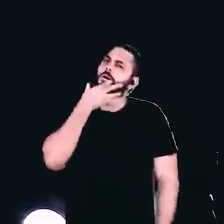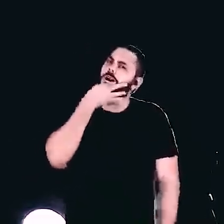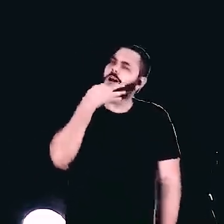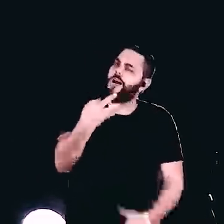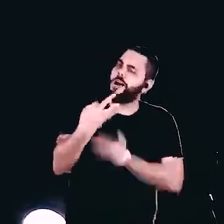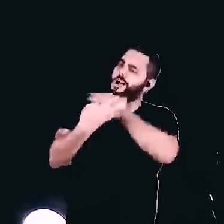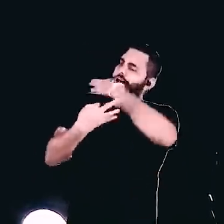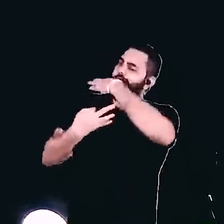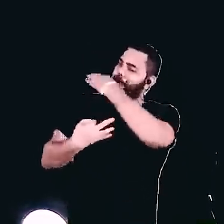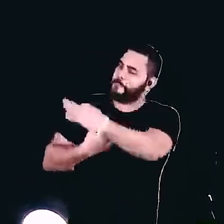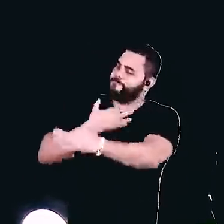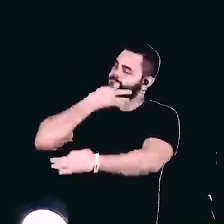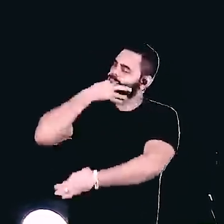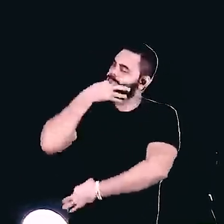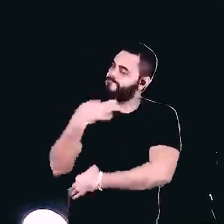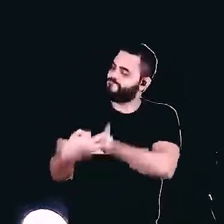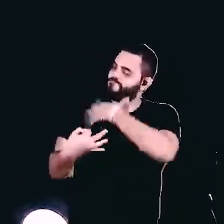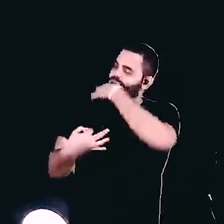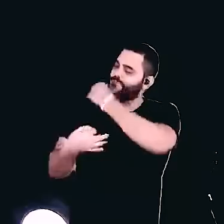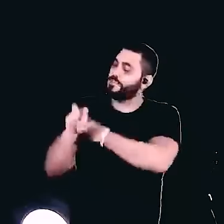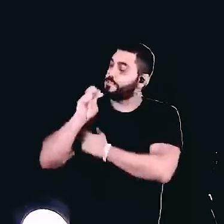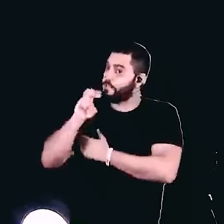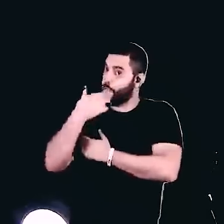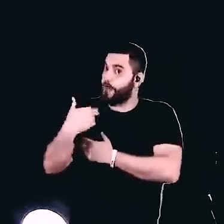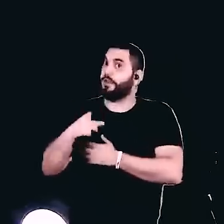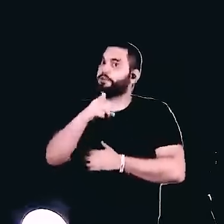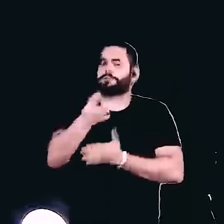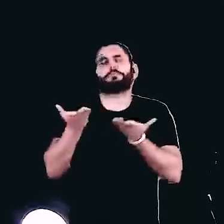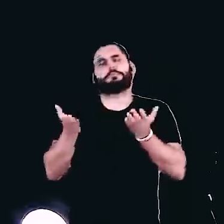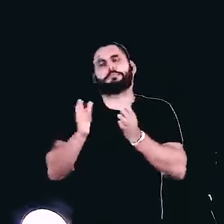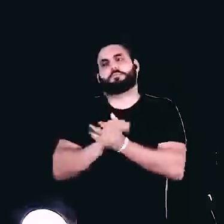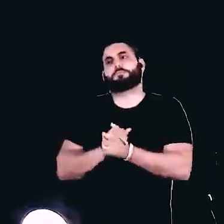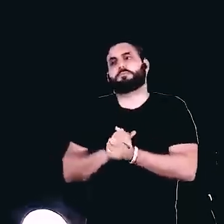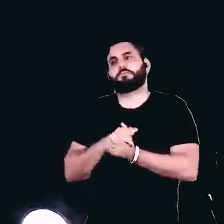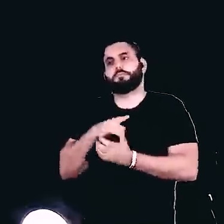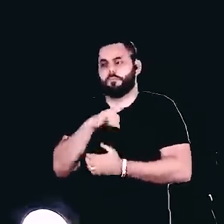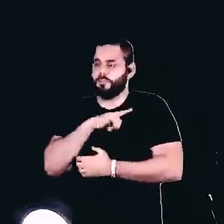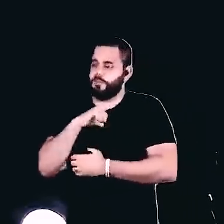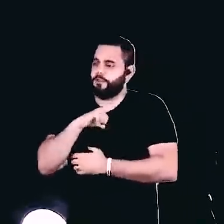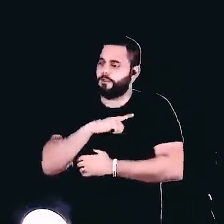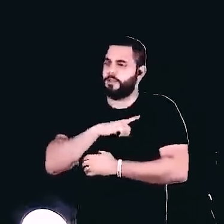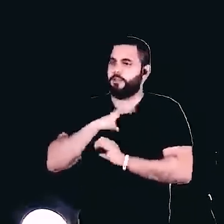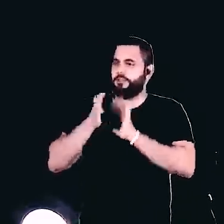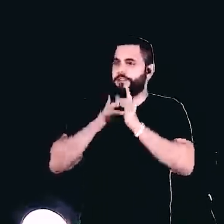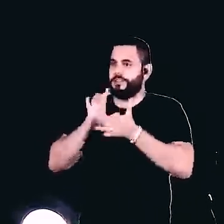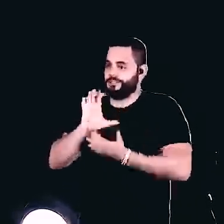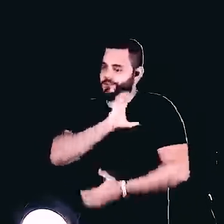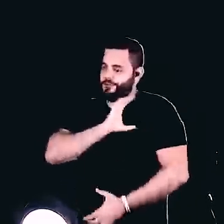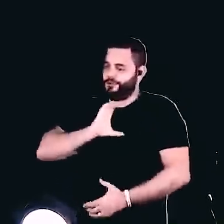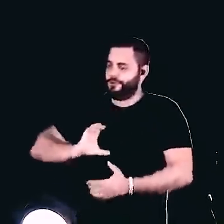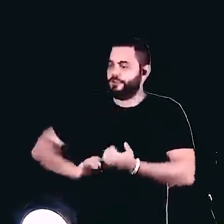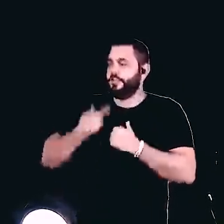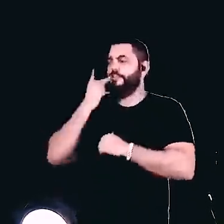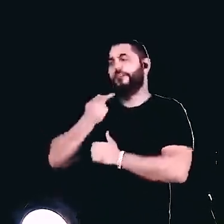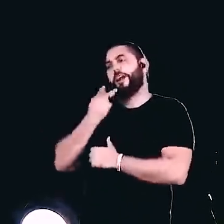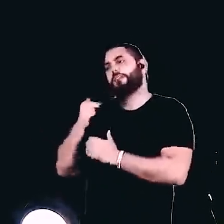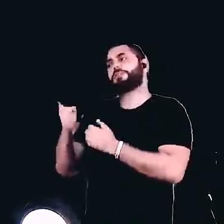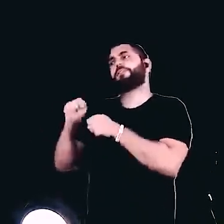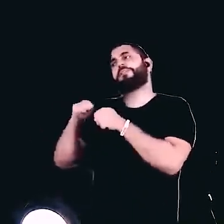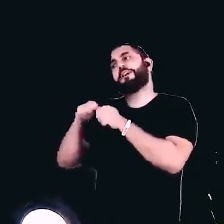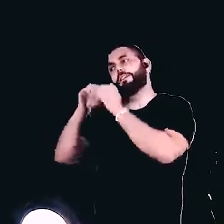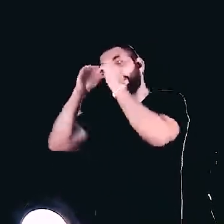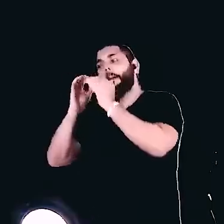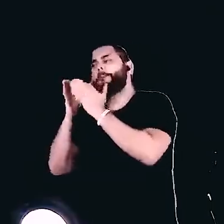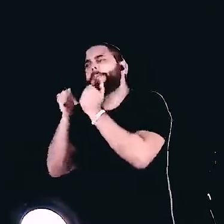que Filemão recebesse Onésimo. Ele diz assim, ó: por isso, ainda que eu tenha em Cristo Jesus grande confiança para te mandar fazer o que convém, peço-te